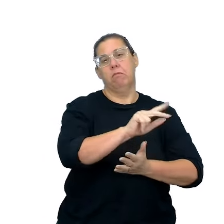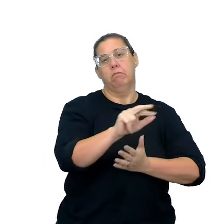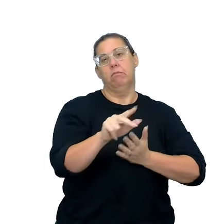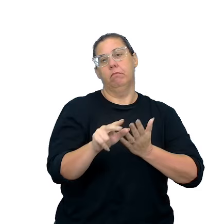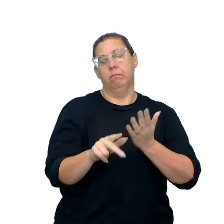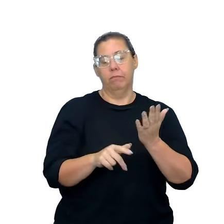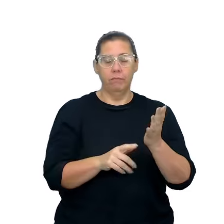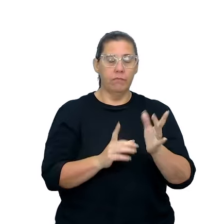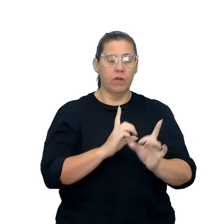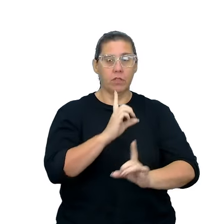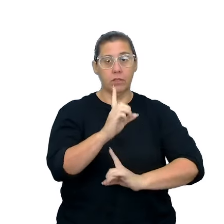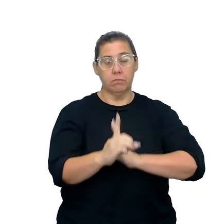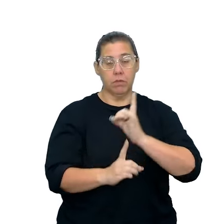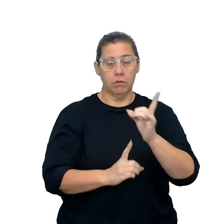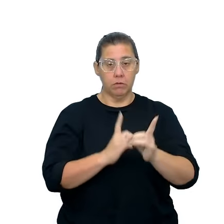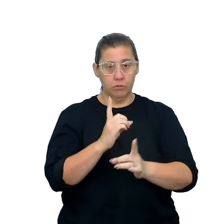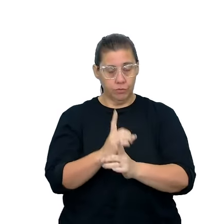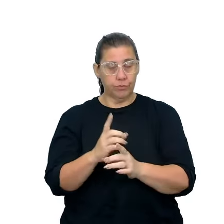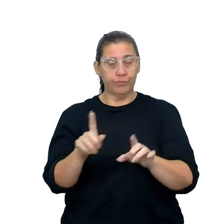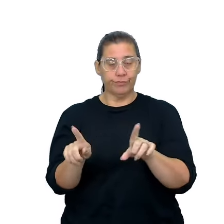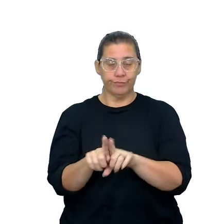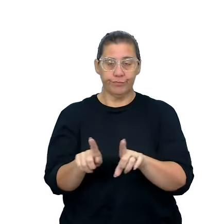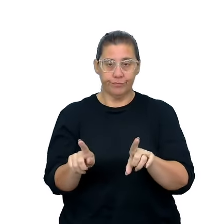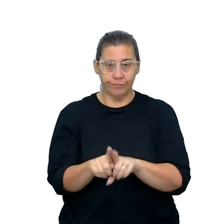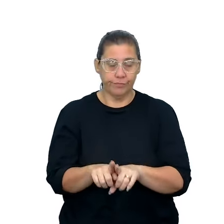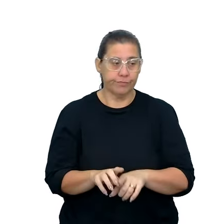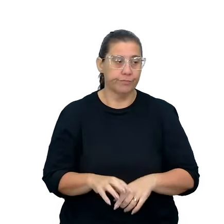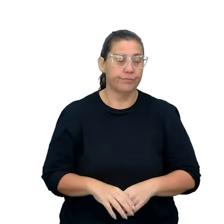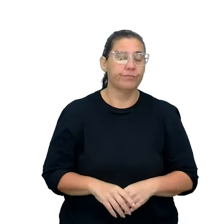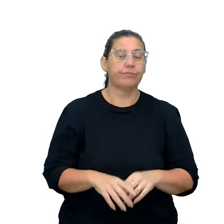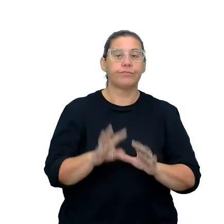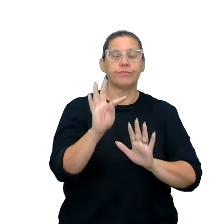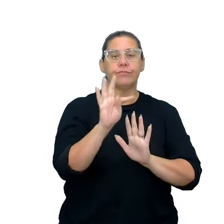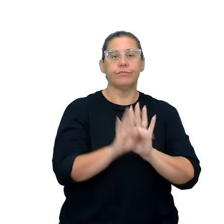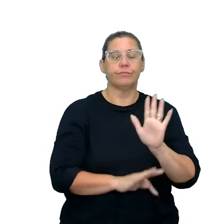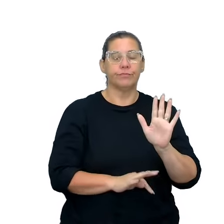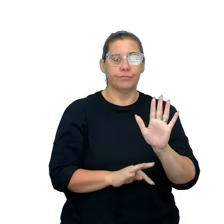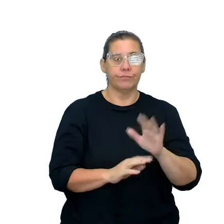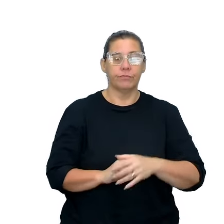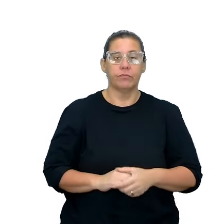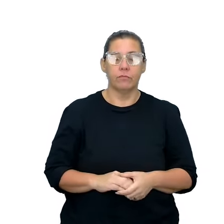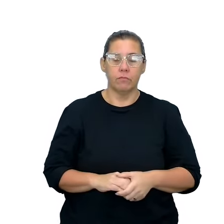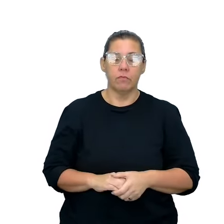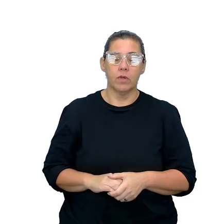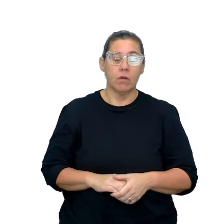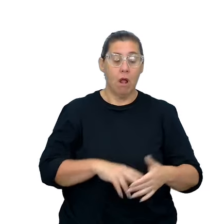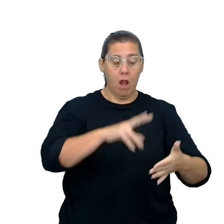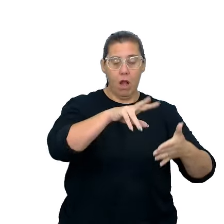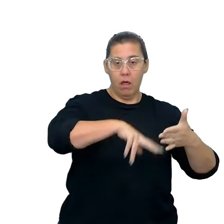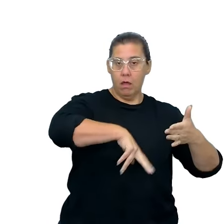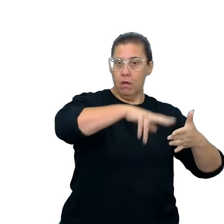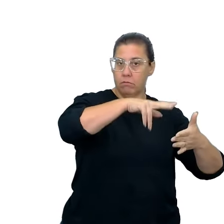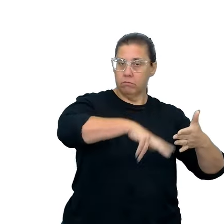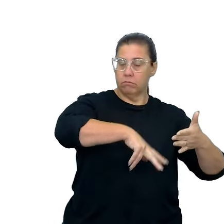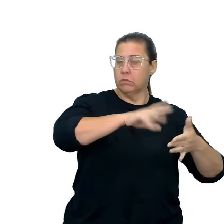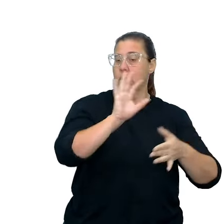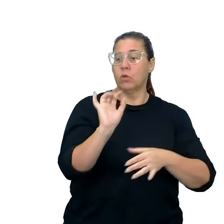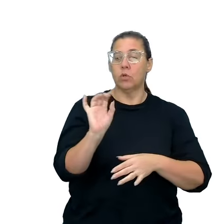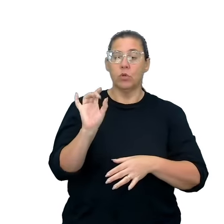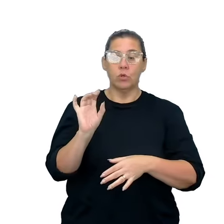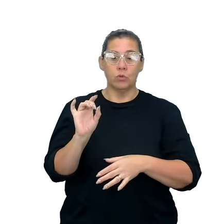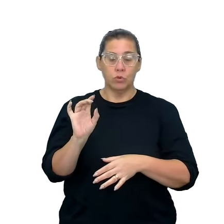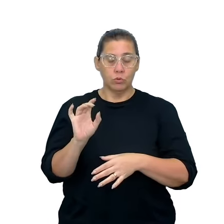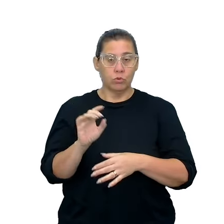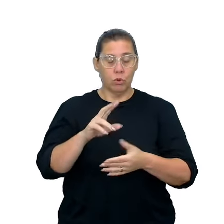Possibilidades multimediáticas e hipermediáticas do texto eletrônico. O ato de leitura não somente se